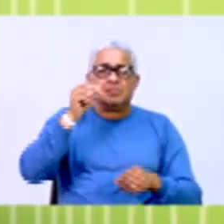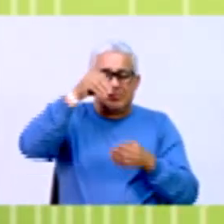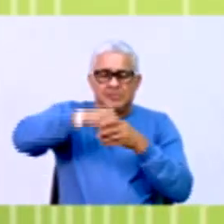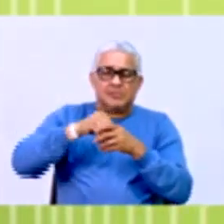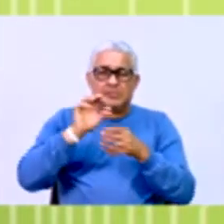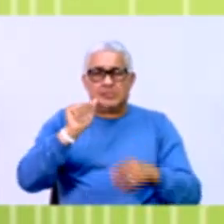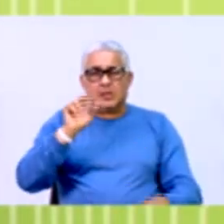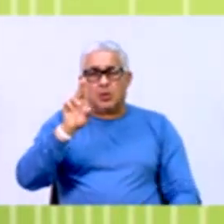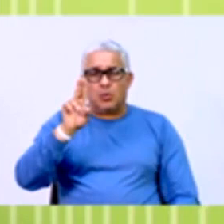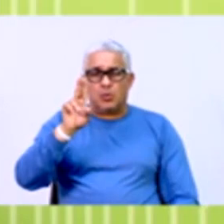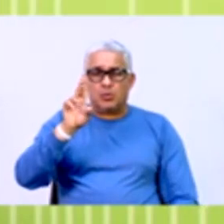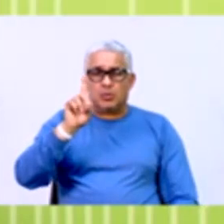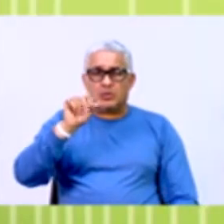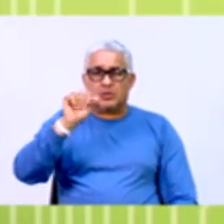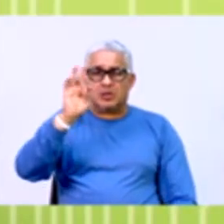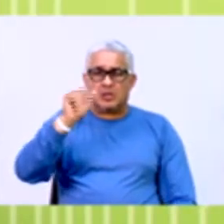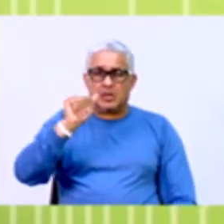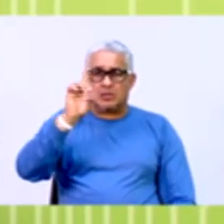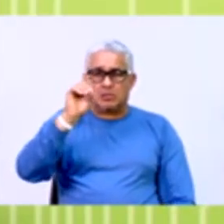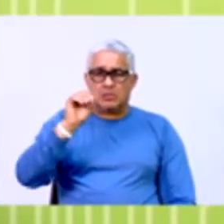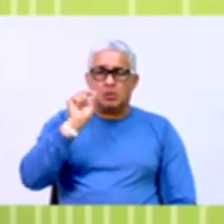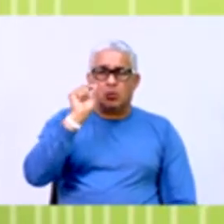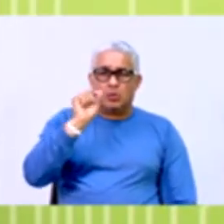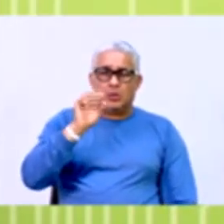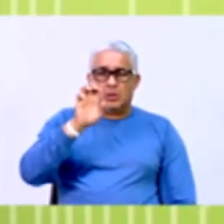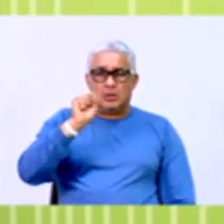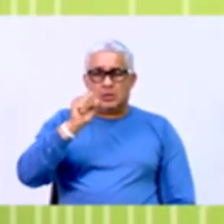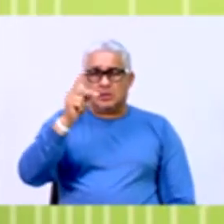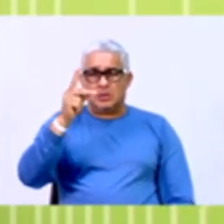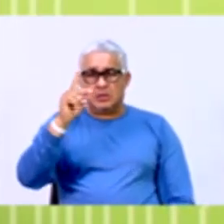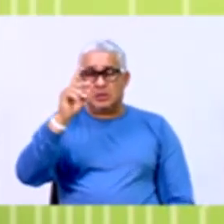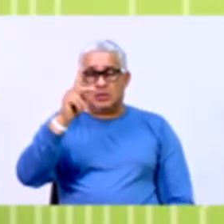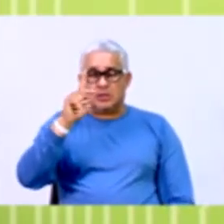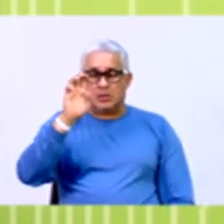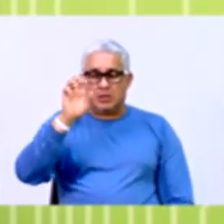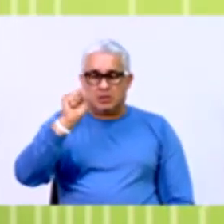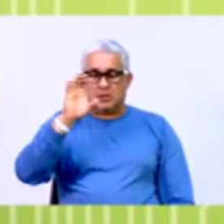precisa ter um plano, ela precisa saber o escopo. O que é escopo, né?